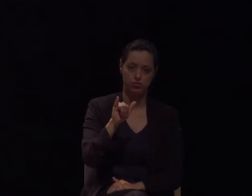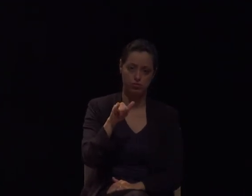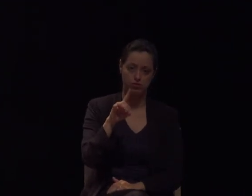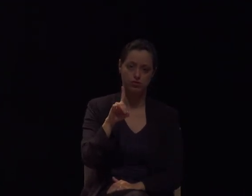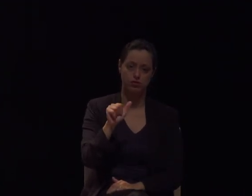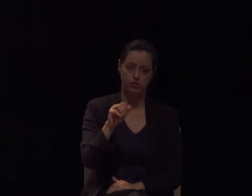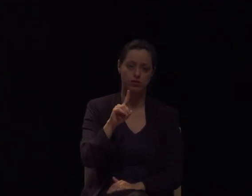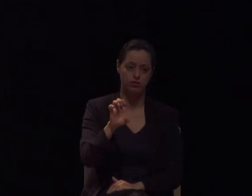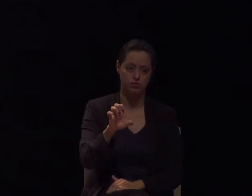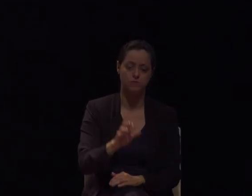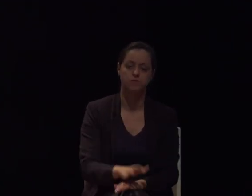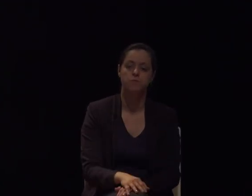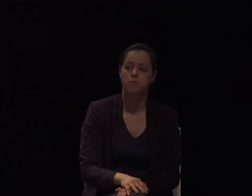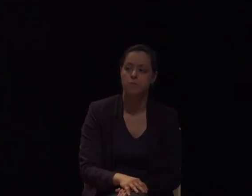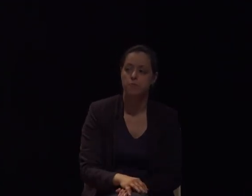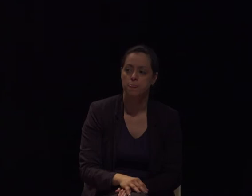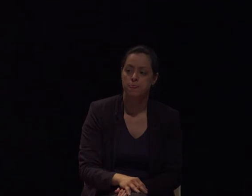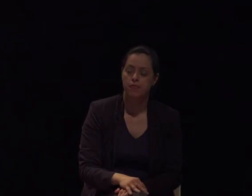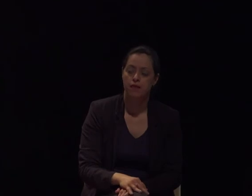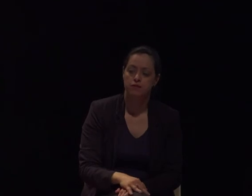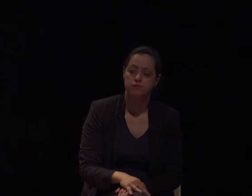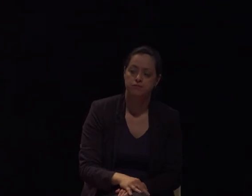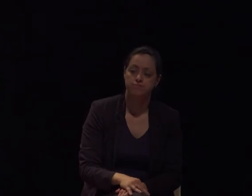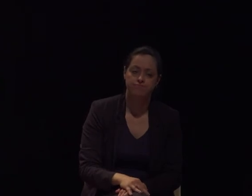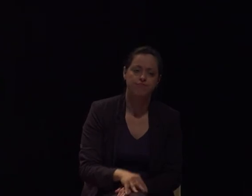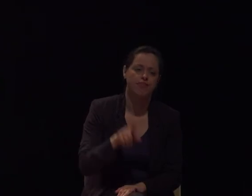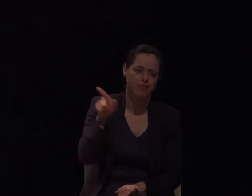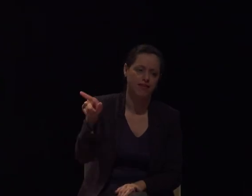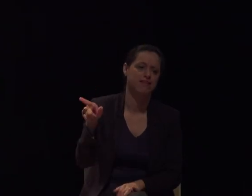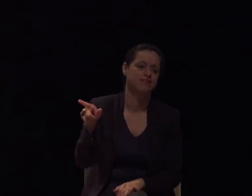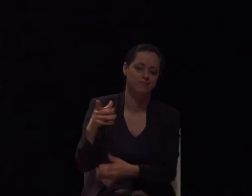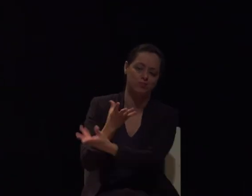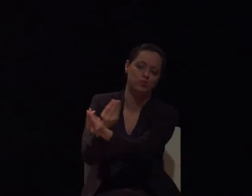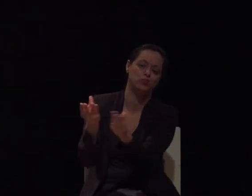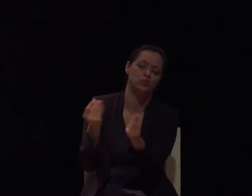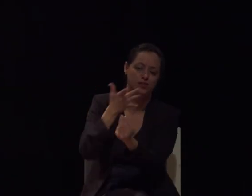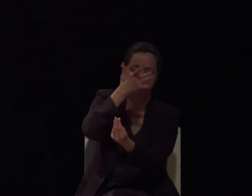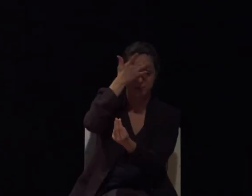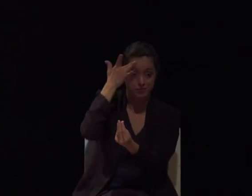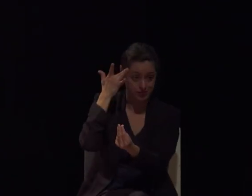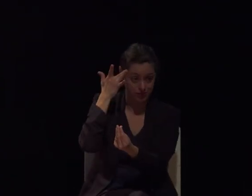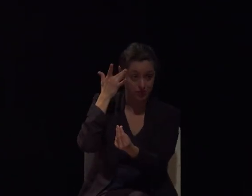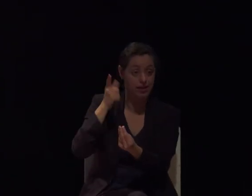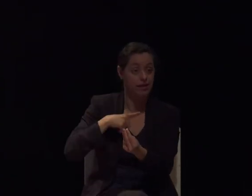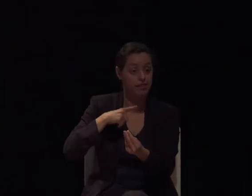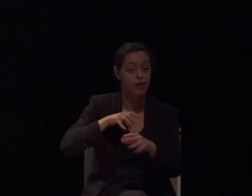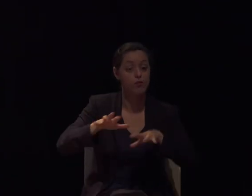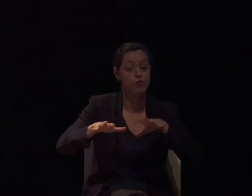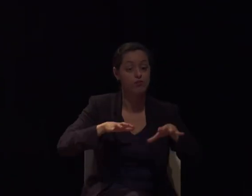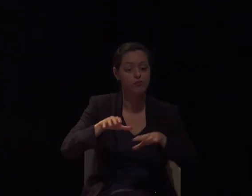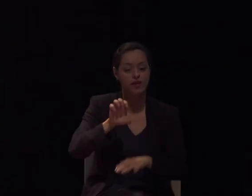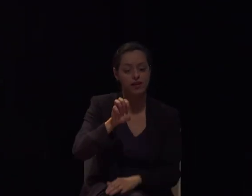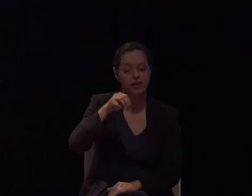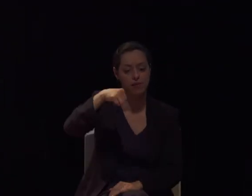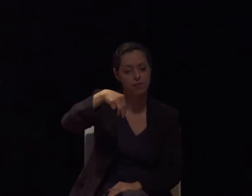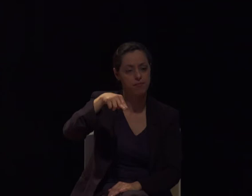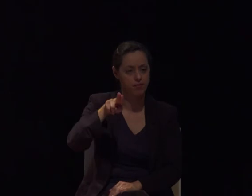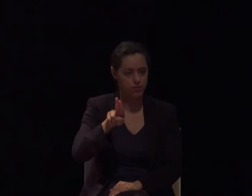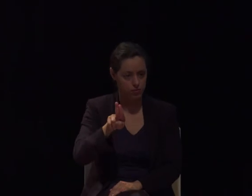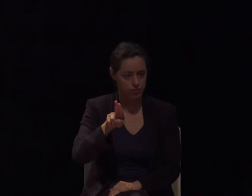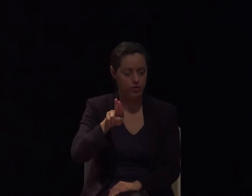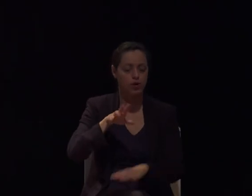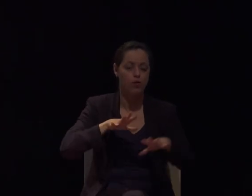como tinha muita gente lá bastante gente do mn o que é o movimento negro unificado que como eu disse é muito